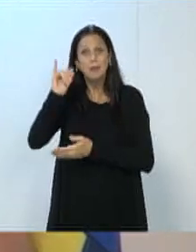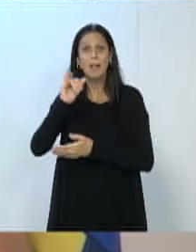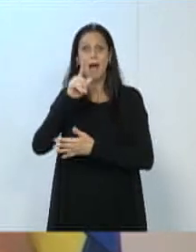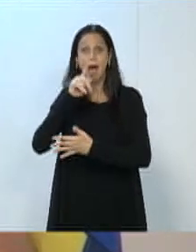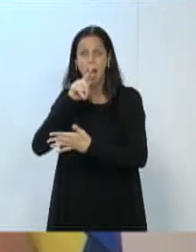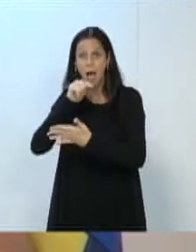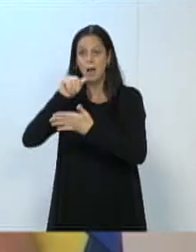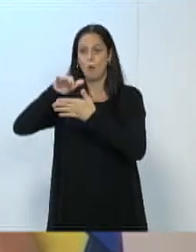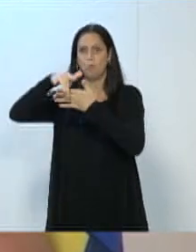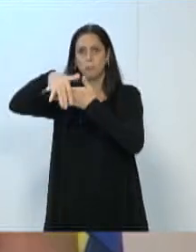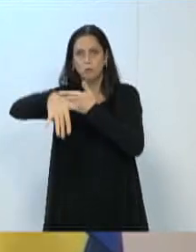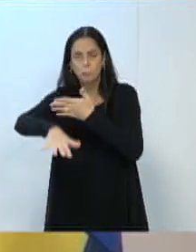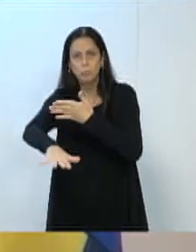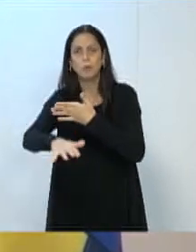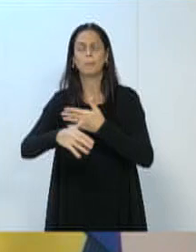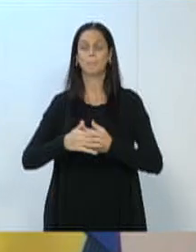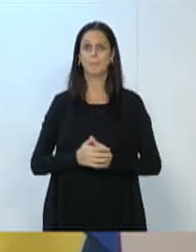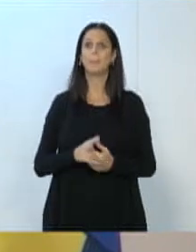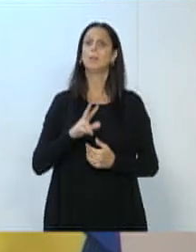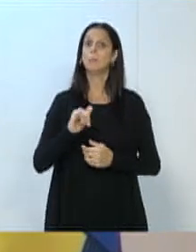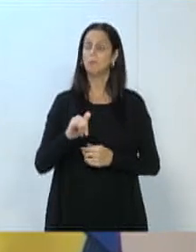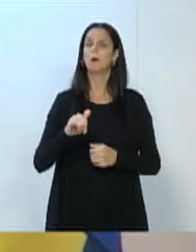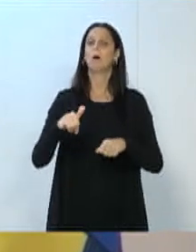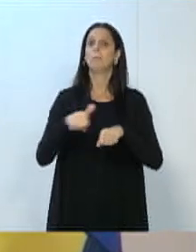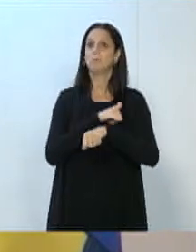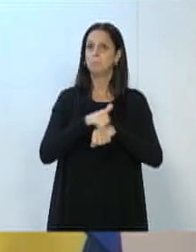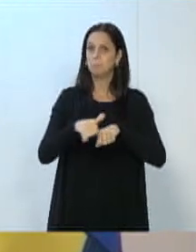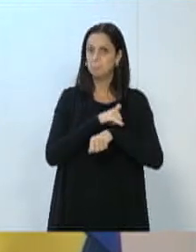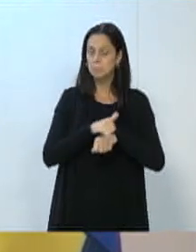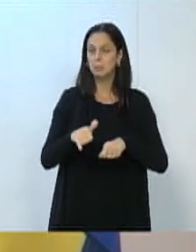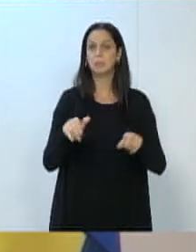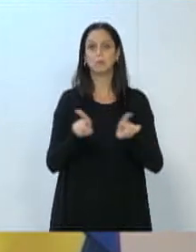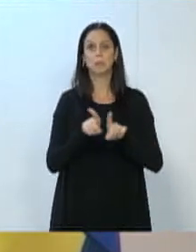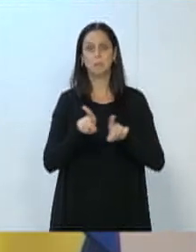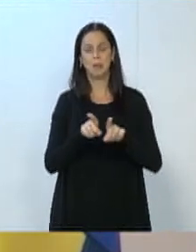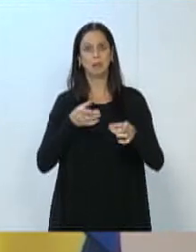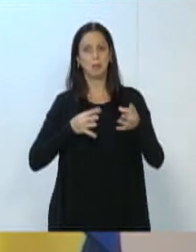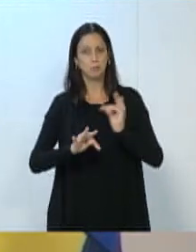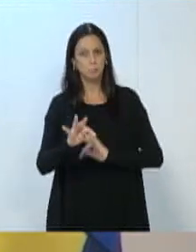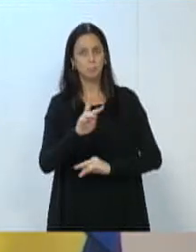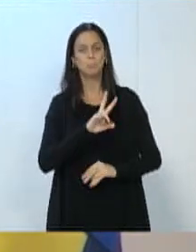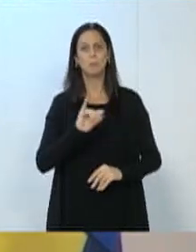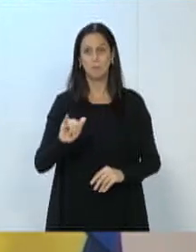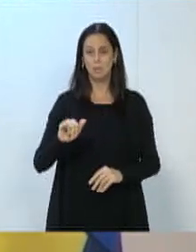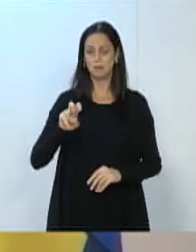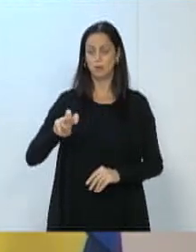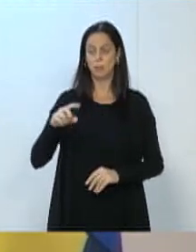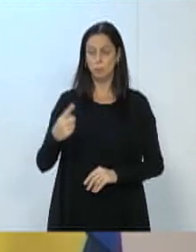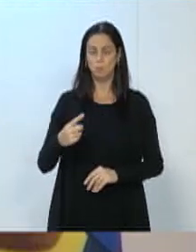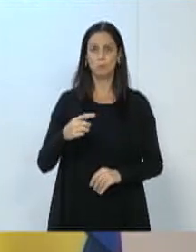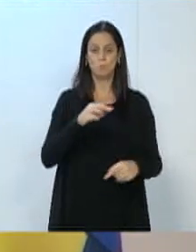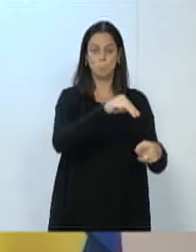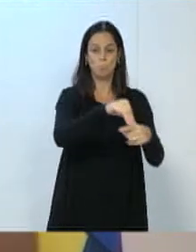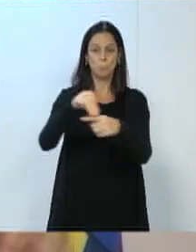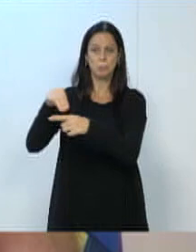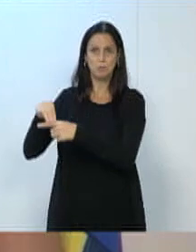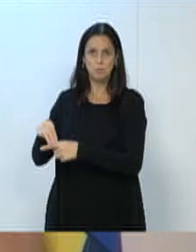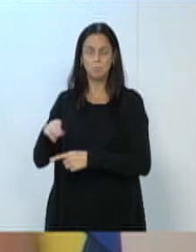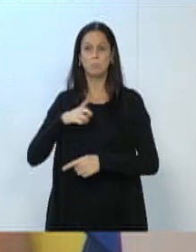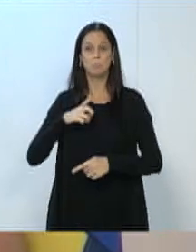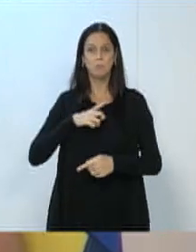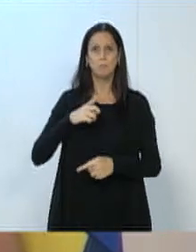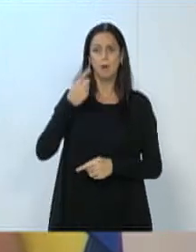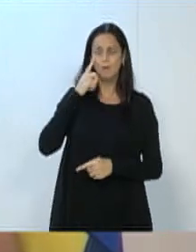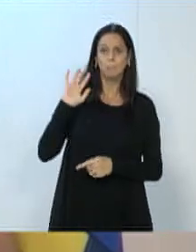telemetria eu creio que é isso que vão ser instalados em 51 municípios e é isso então